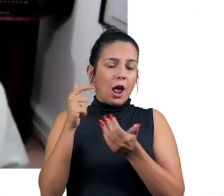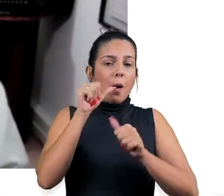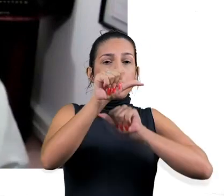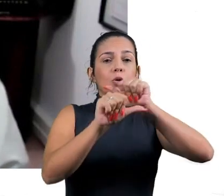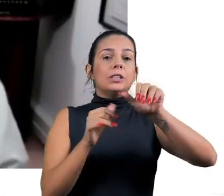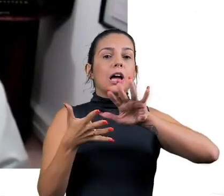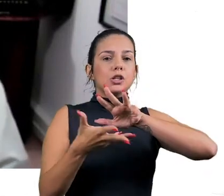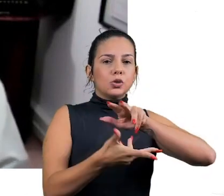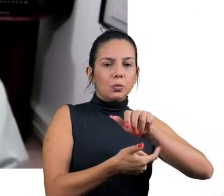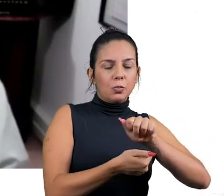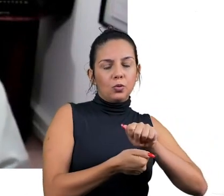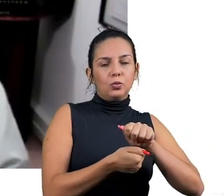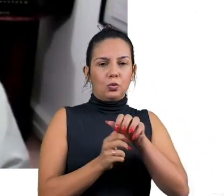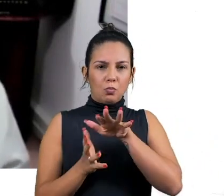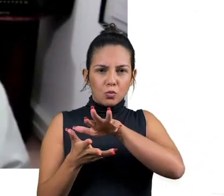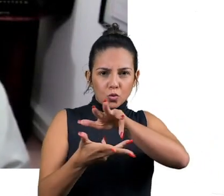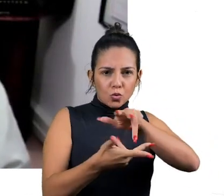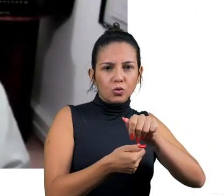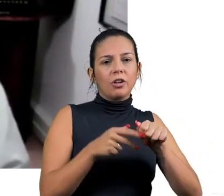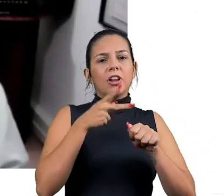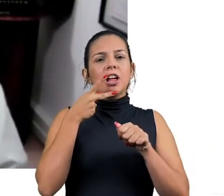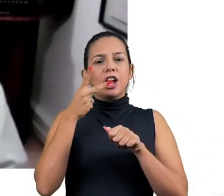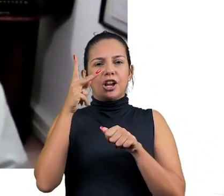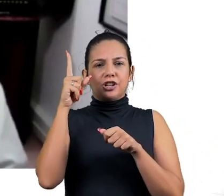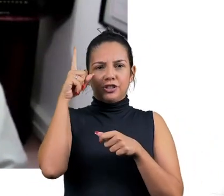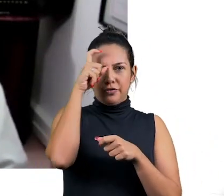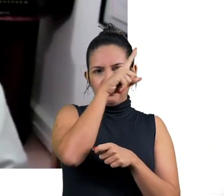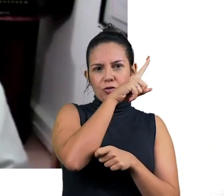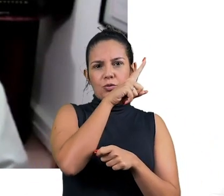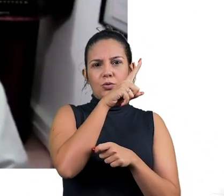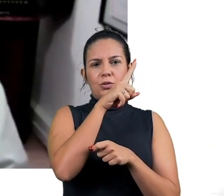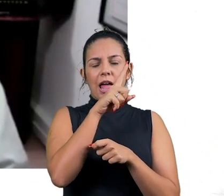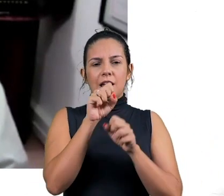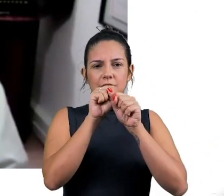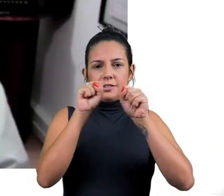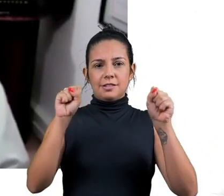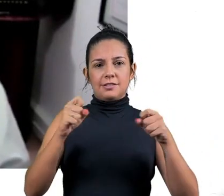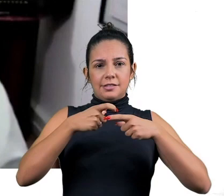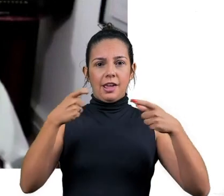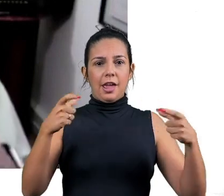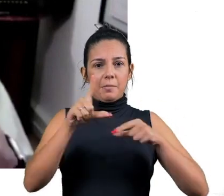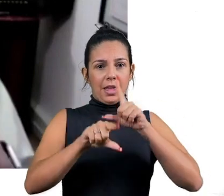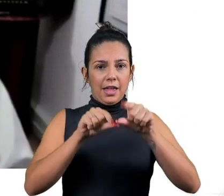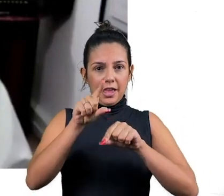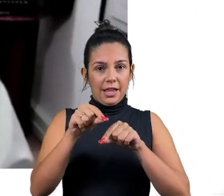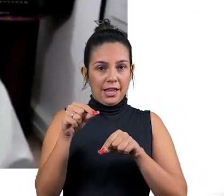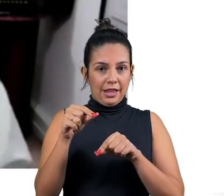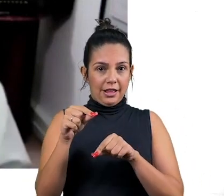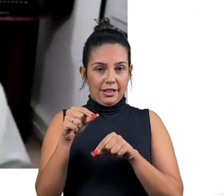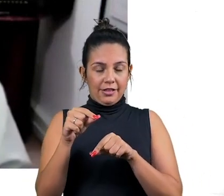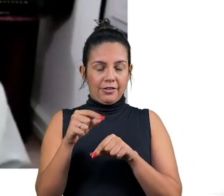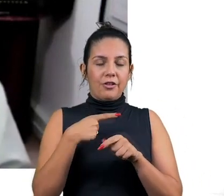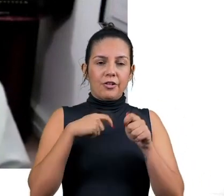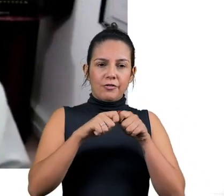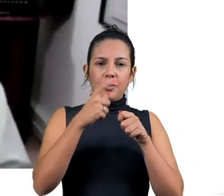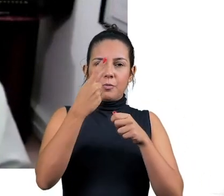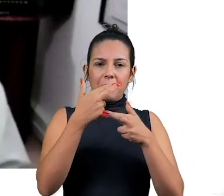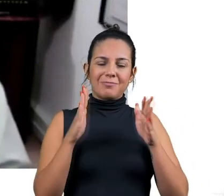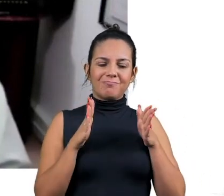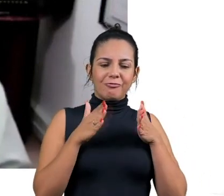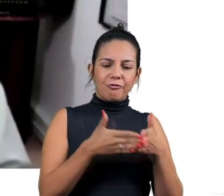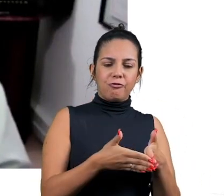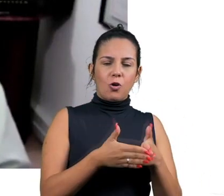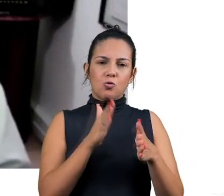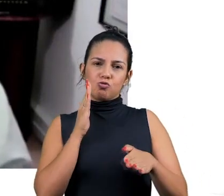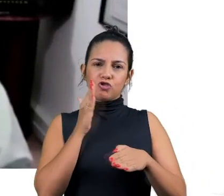pouco das dificuldades que a democracia vinha enfrentando, mas eu resolvi fazer uma coisa mais